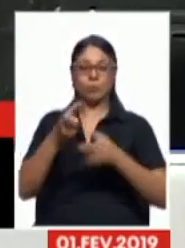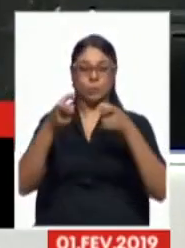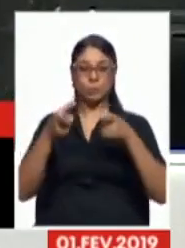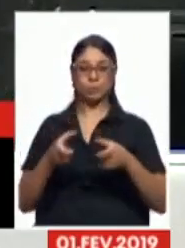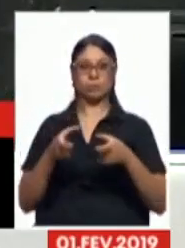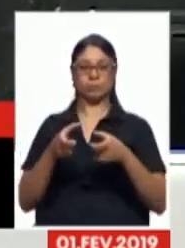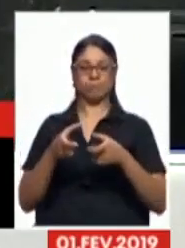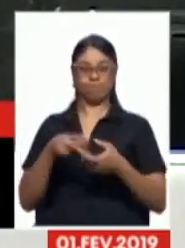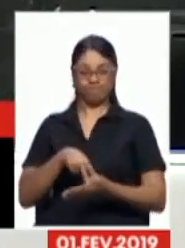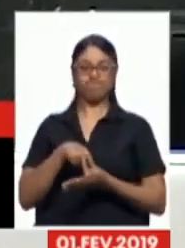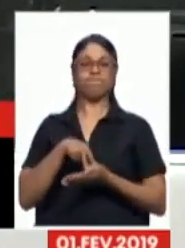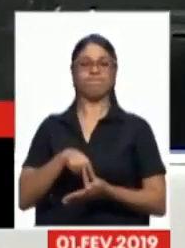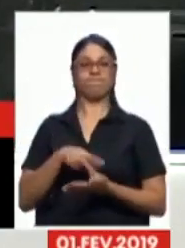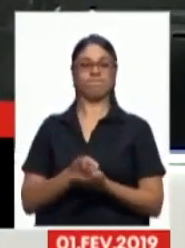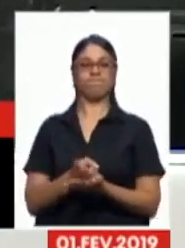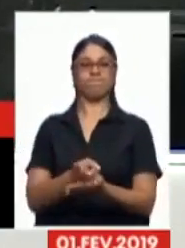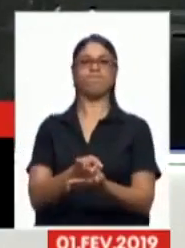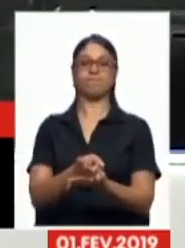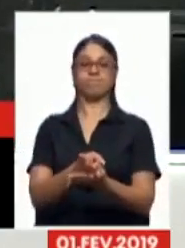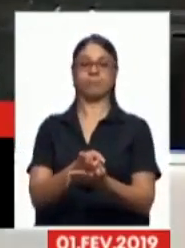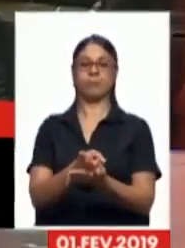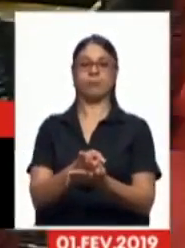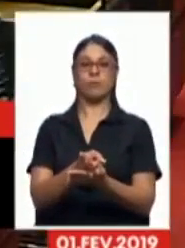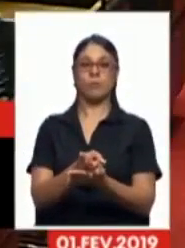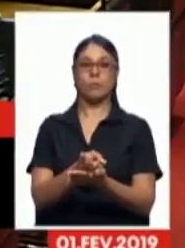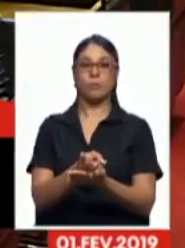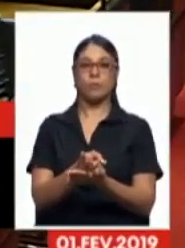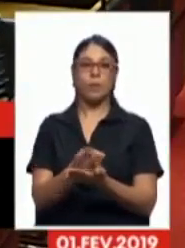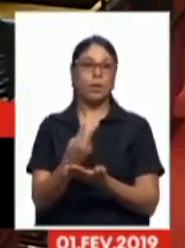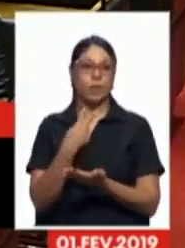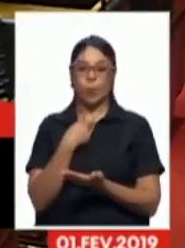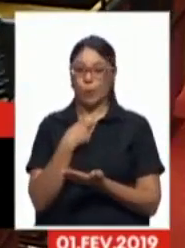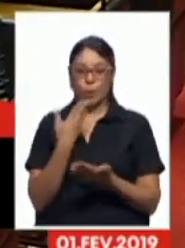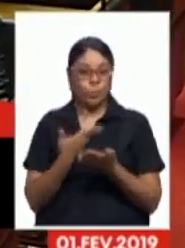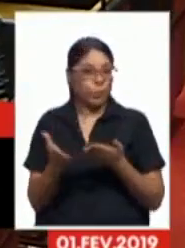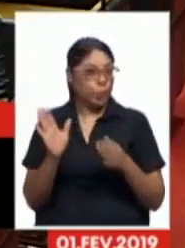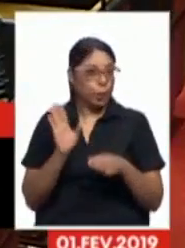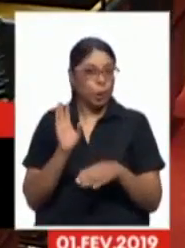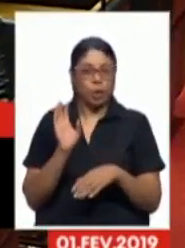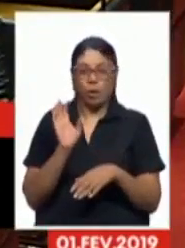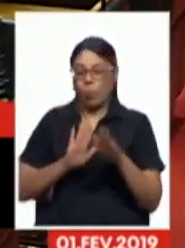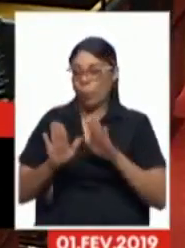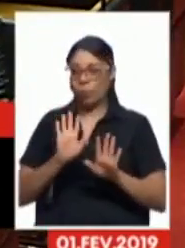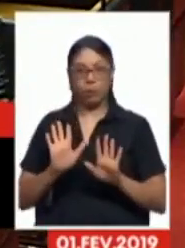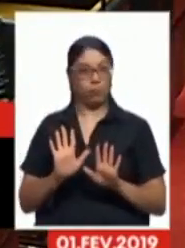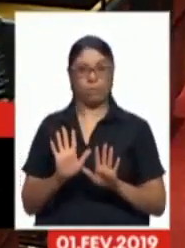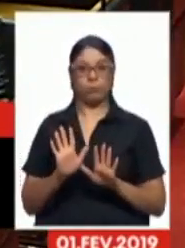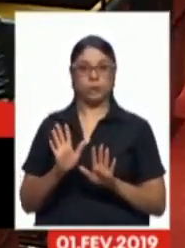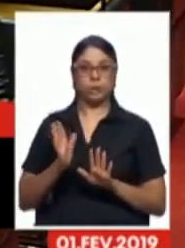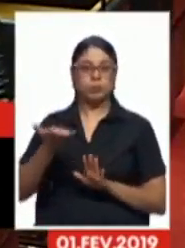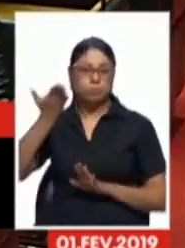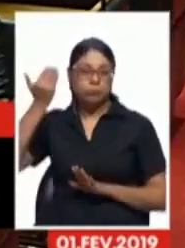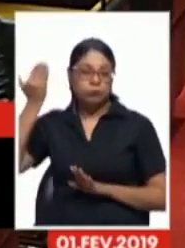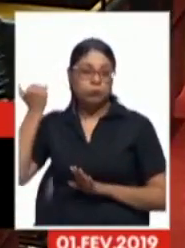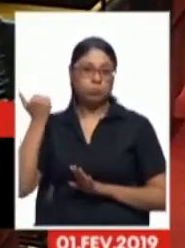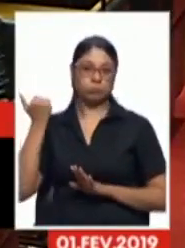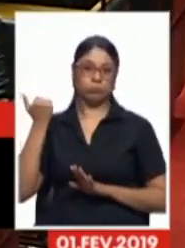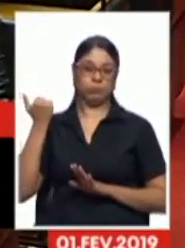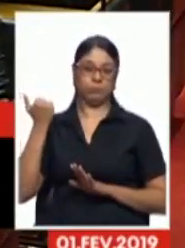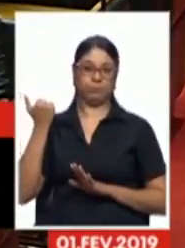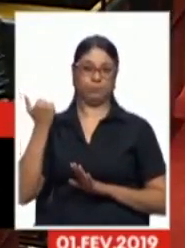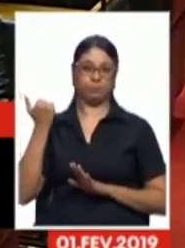mais sólida. Não podemos nos descuidar. Os escaninhos da história são pródigos